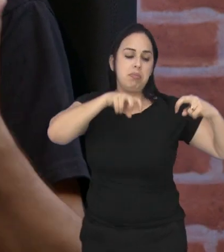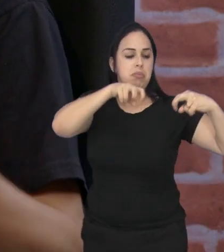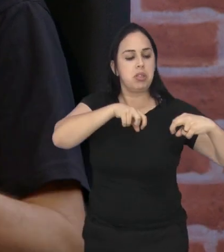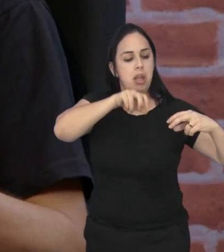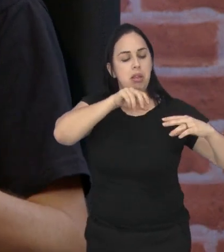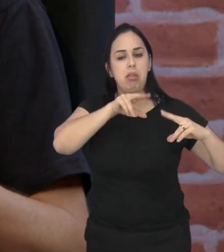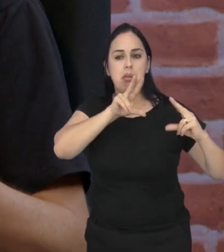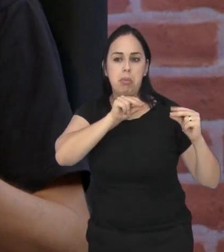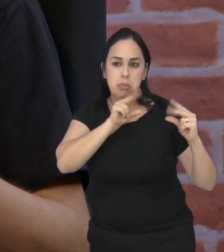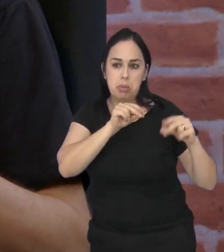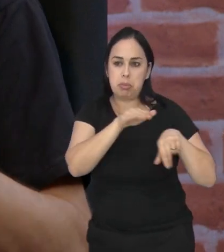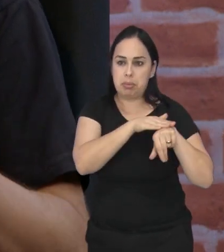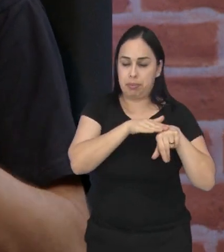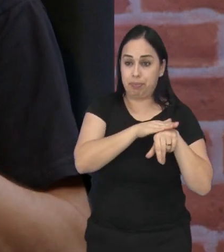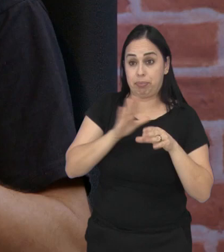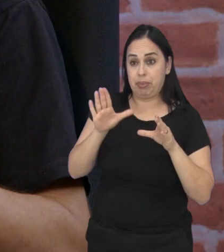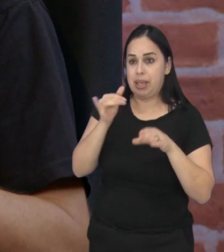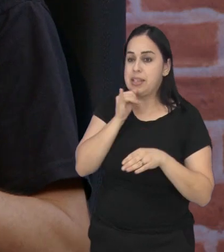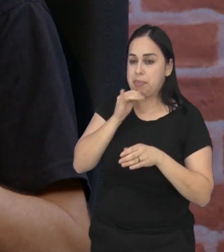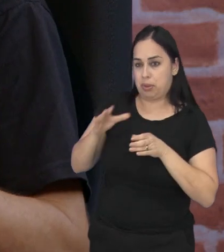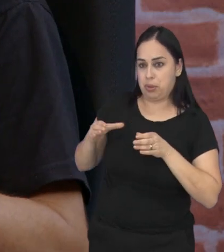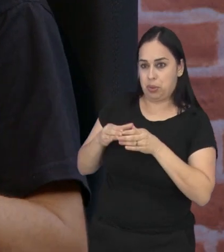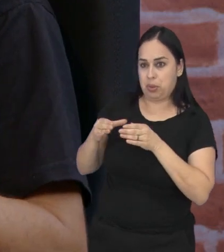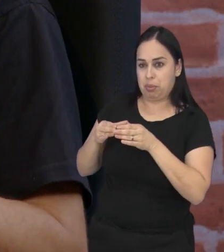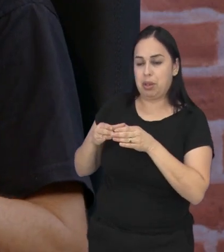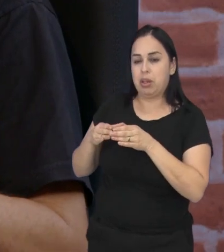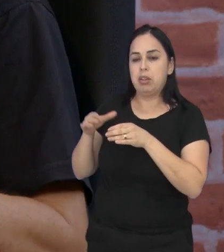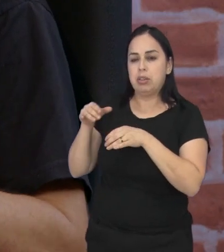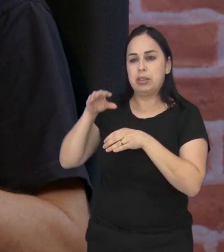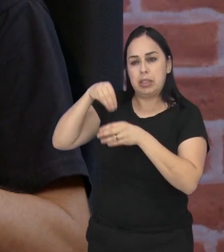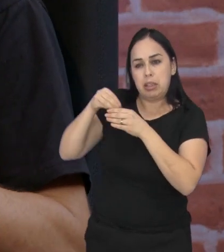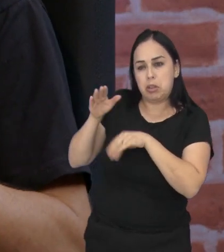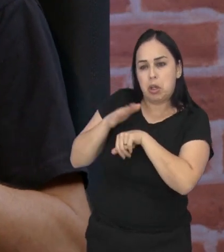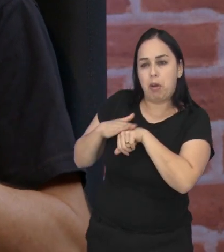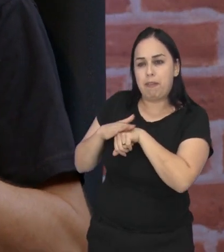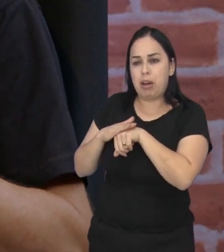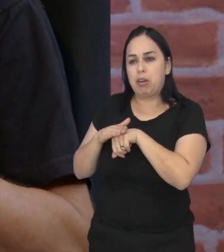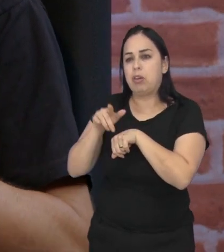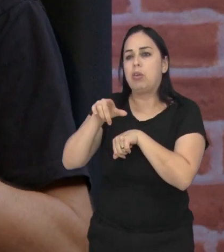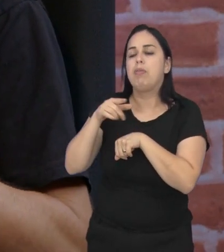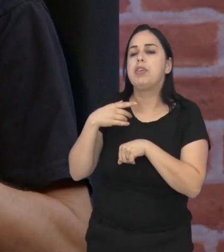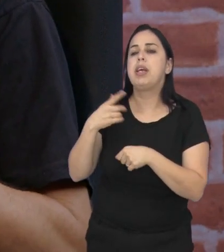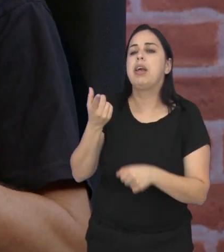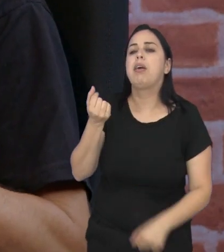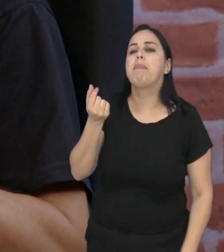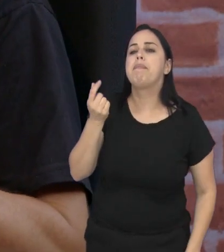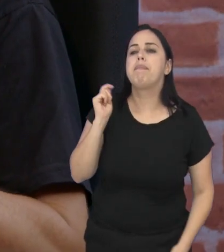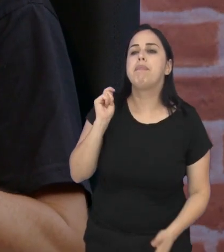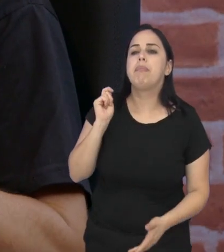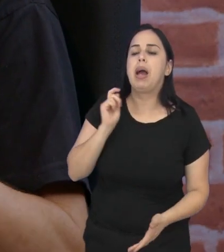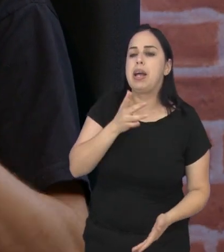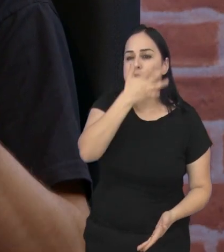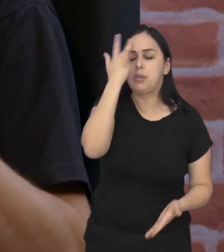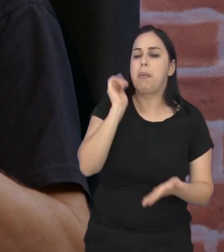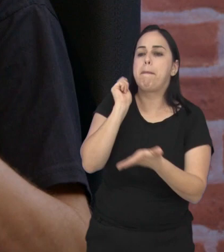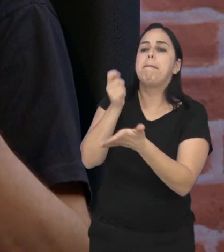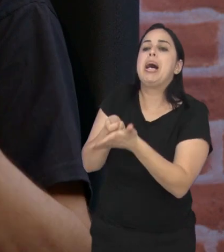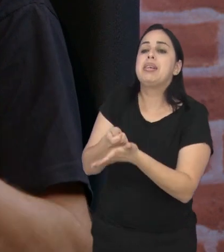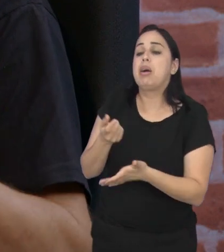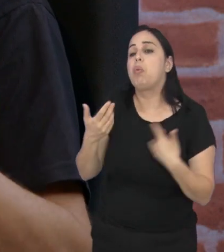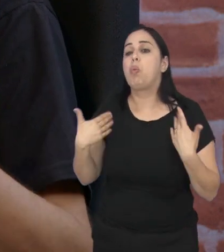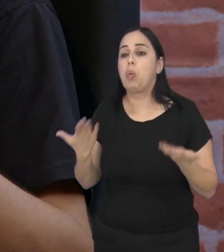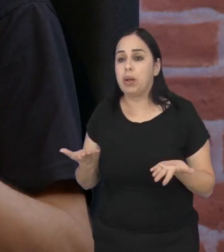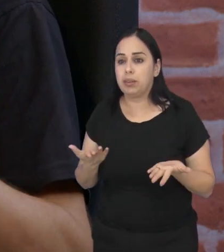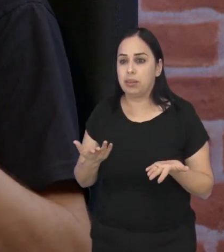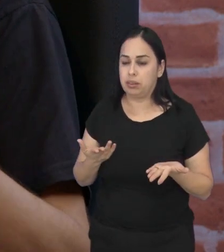junto tentar estruturar algo bacana. Lá no grupo, por exemplo, a gente conversa sobre isso. Qual que é o seu valor? Né? Pô, todo mundo tem o seu